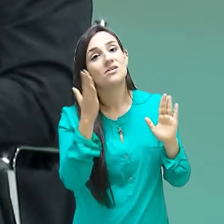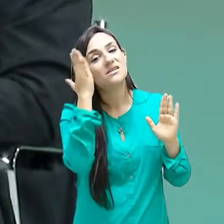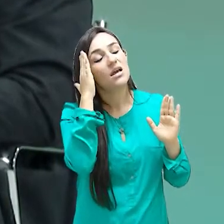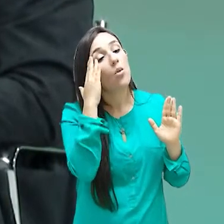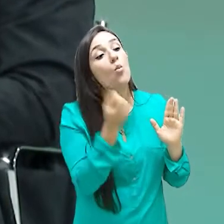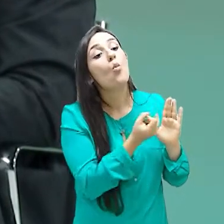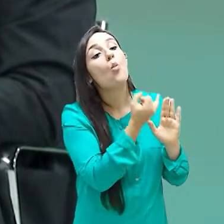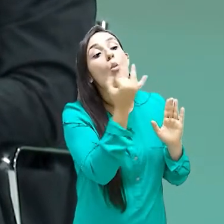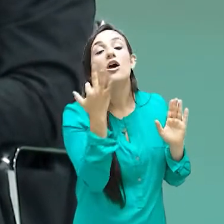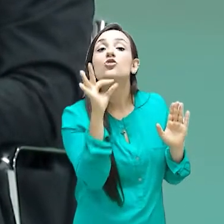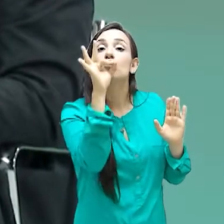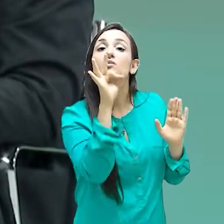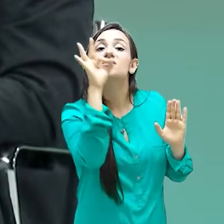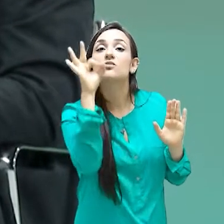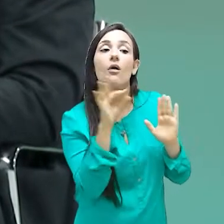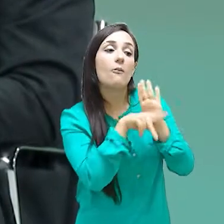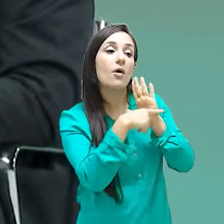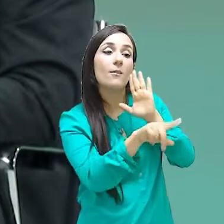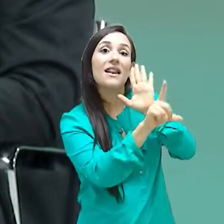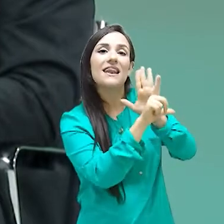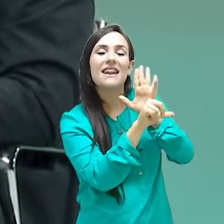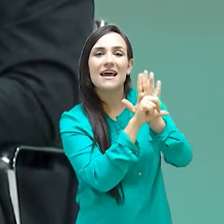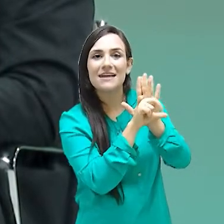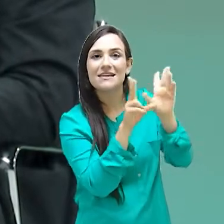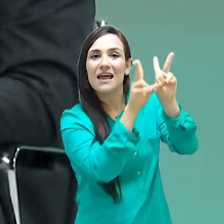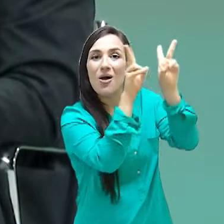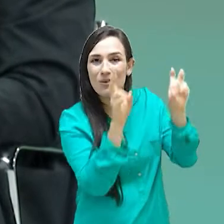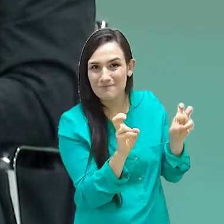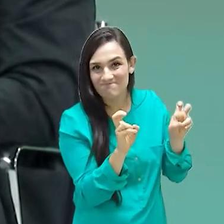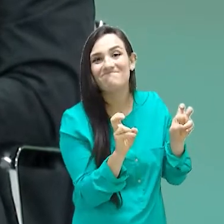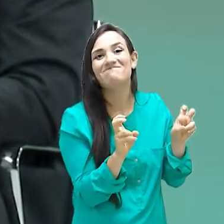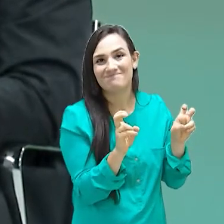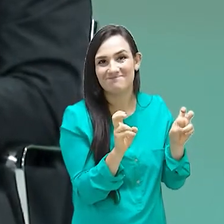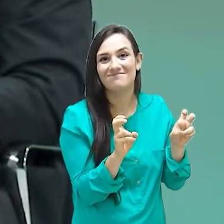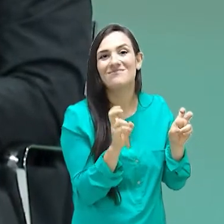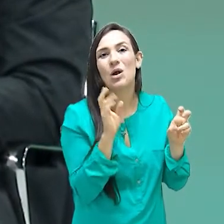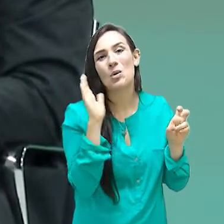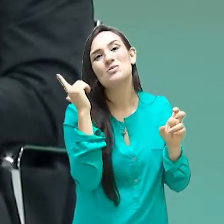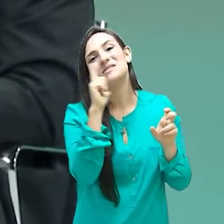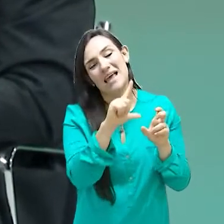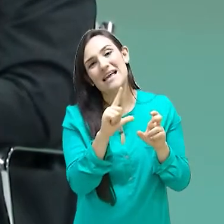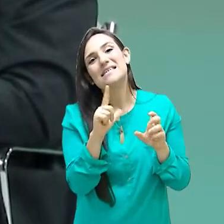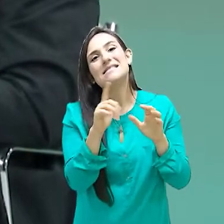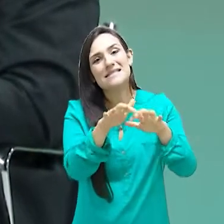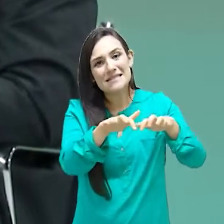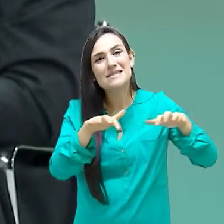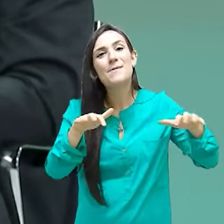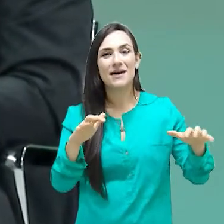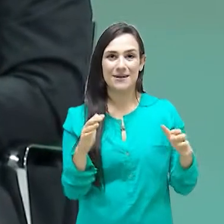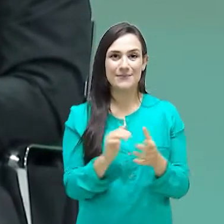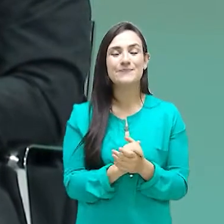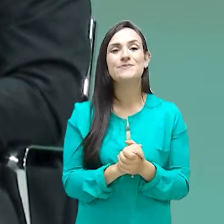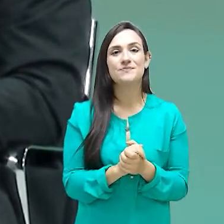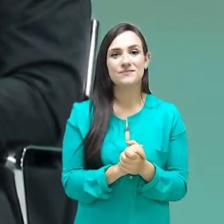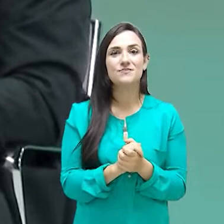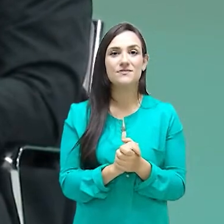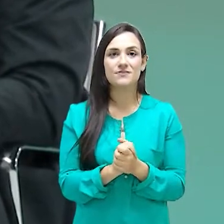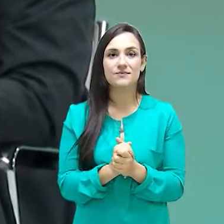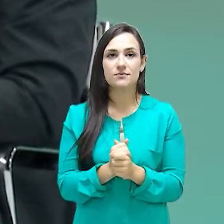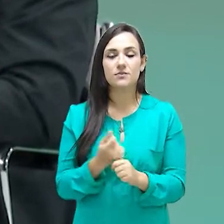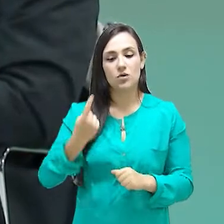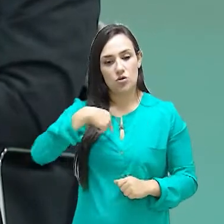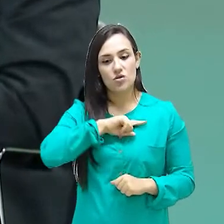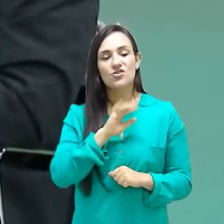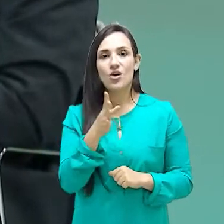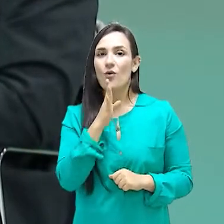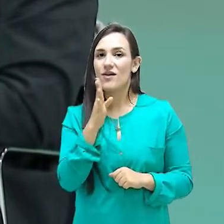Ao conseguir categorizar, a gente consegue ter uma ideia do que foi produzido e elaborado na Assembleia nesses 40